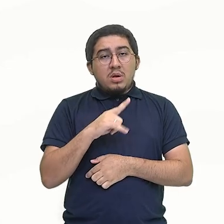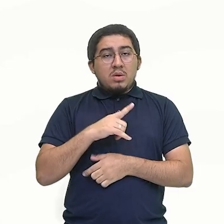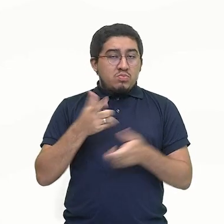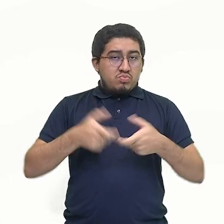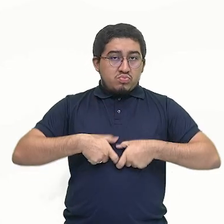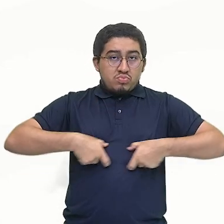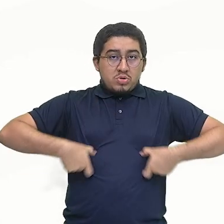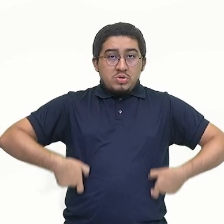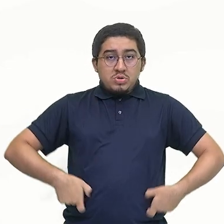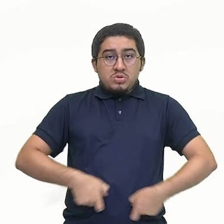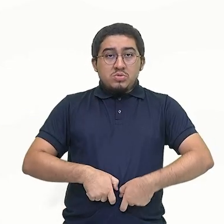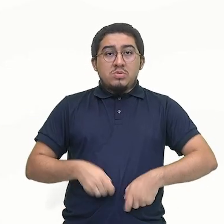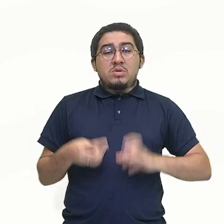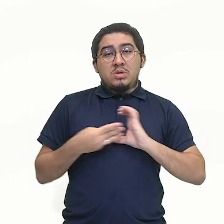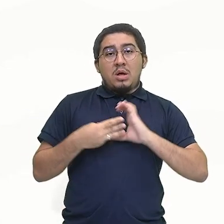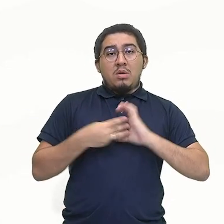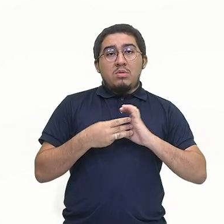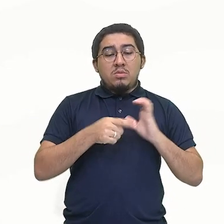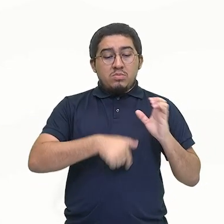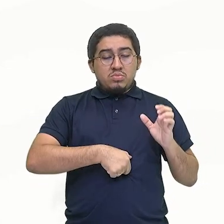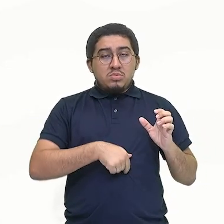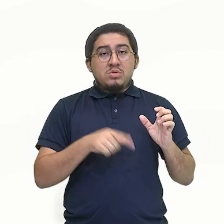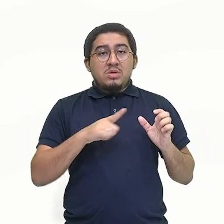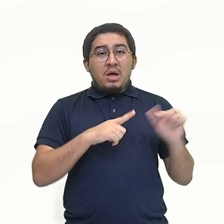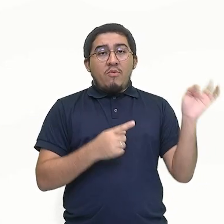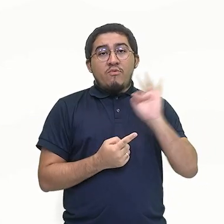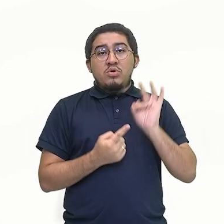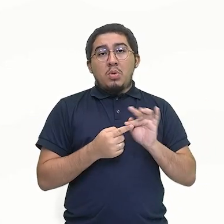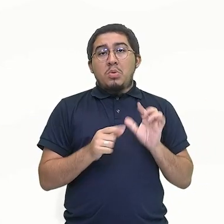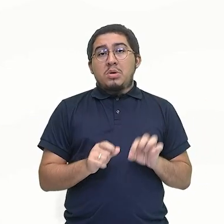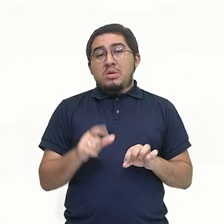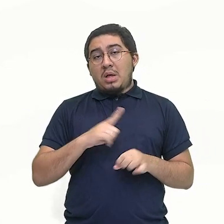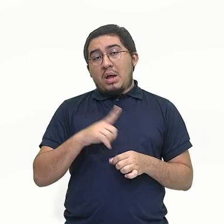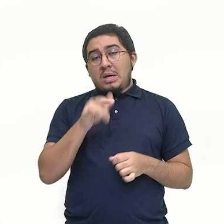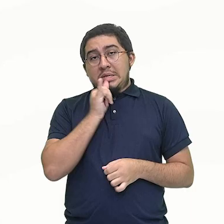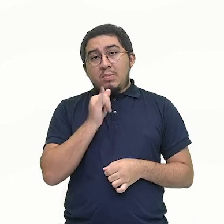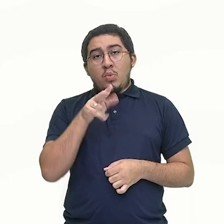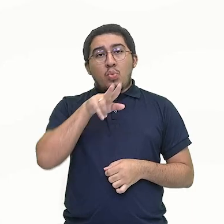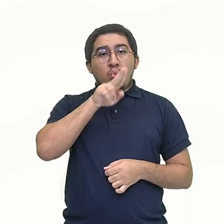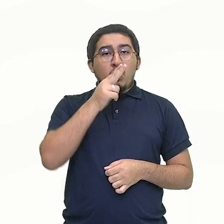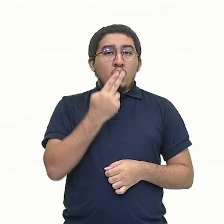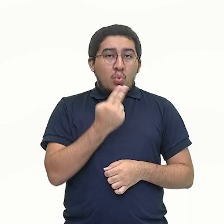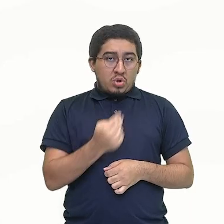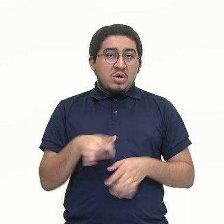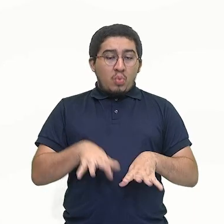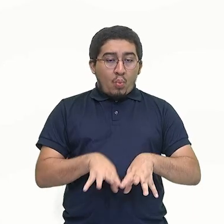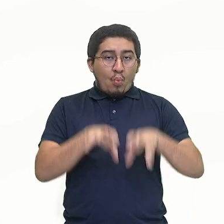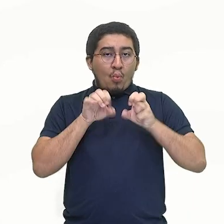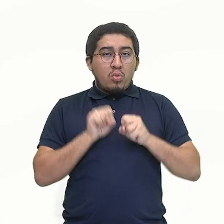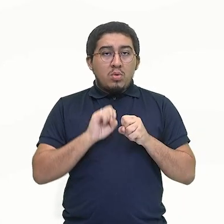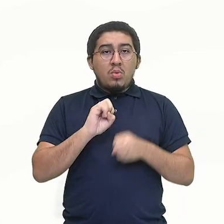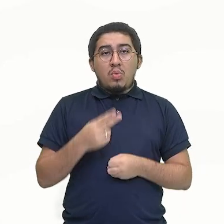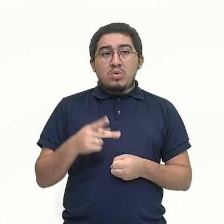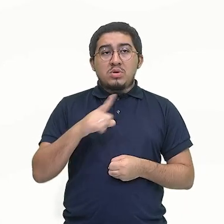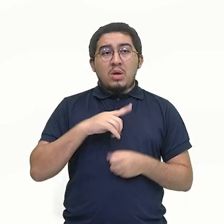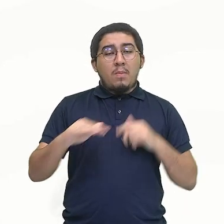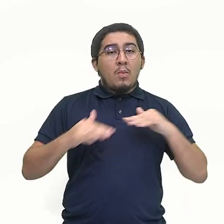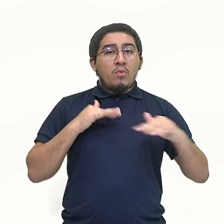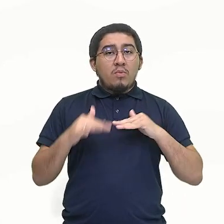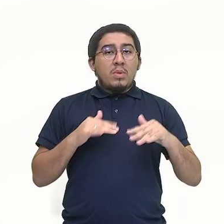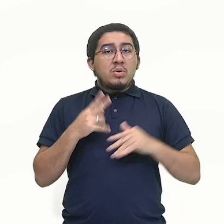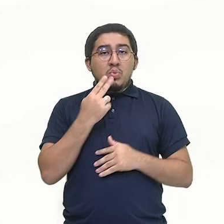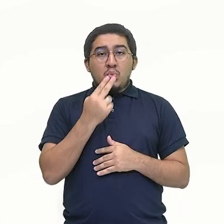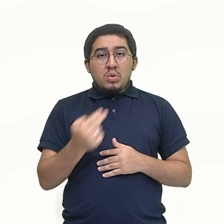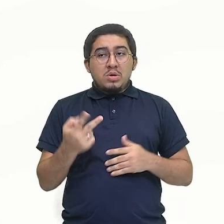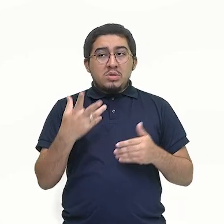intestino, ela vai realizar uma função de ajudar a absorção de nutrientes, a deslocar aqueles nutrientes ao longo